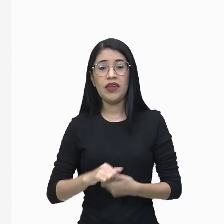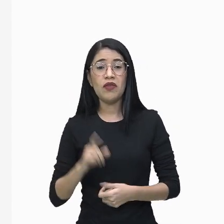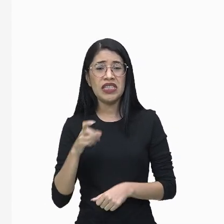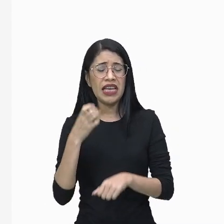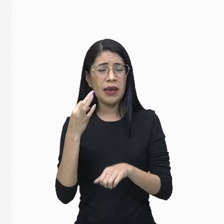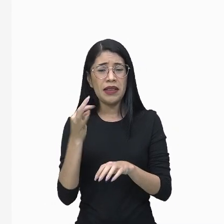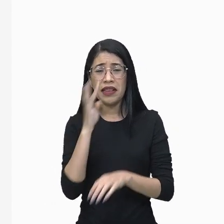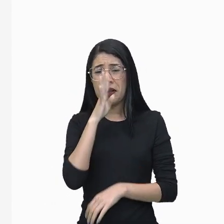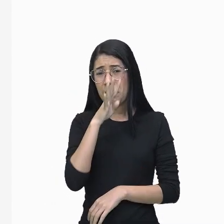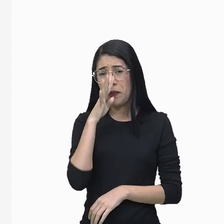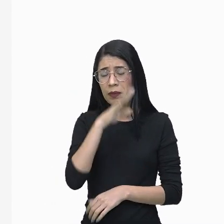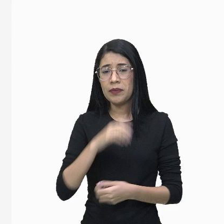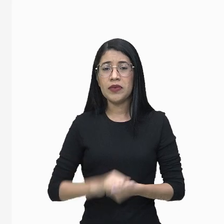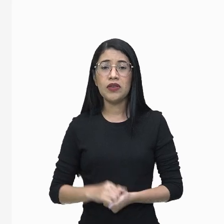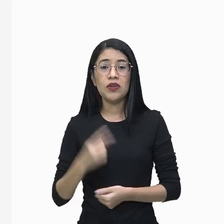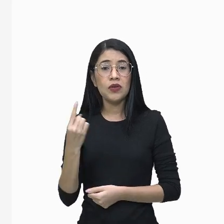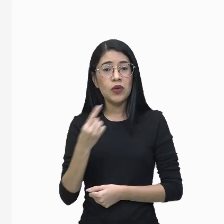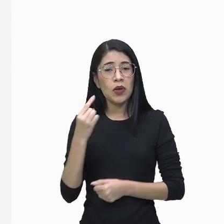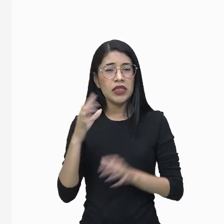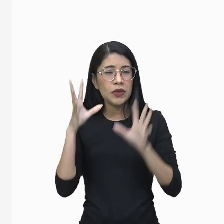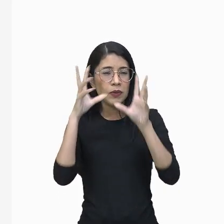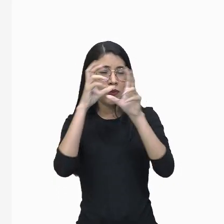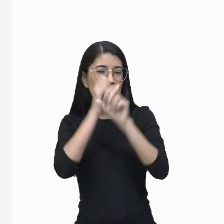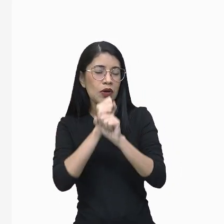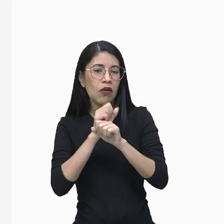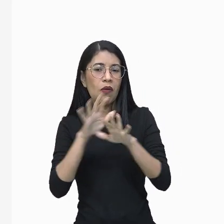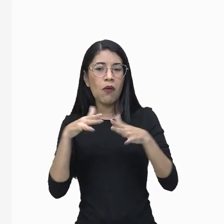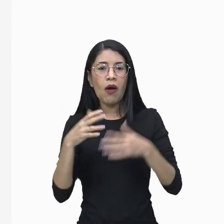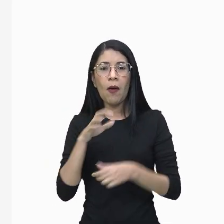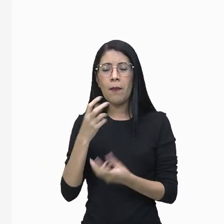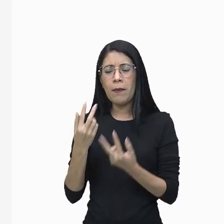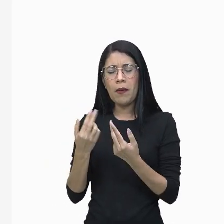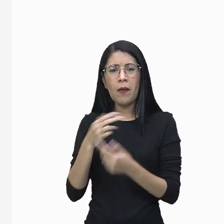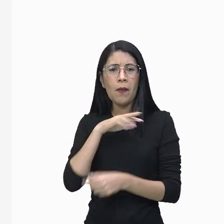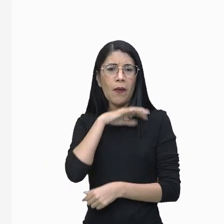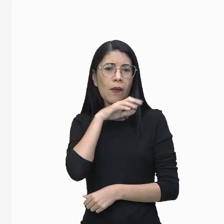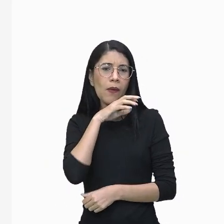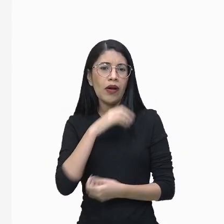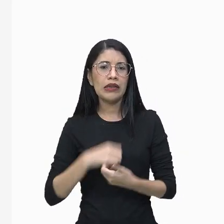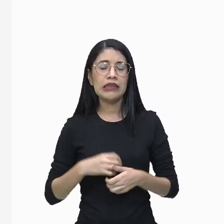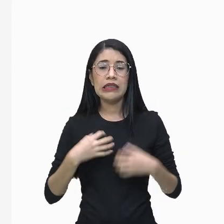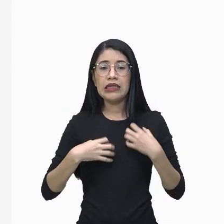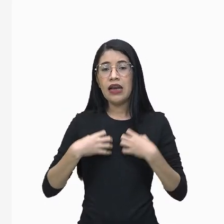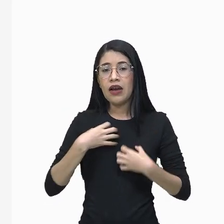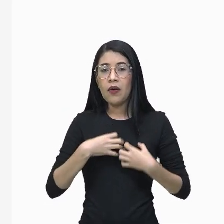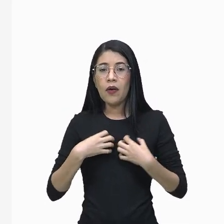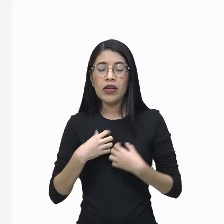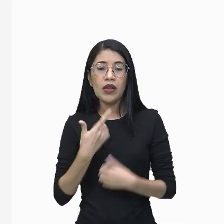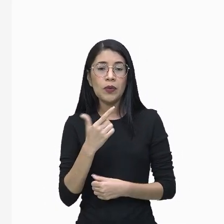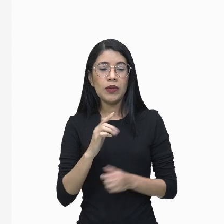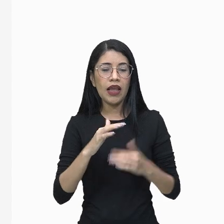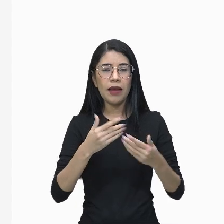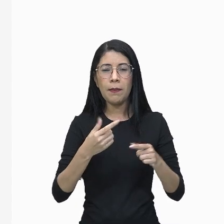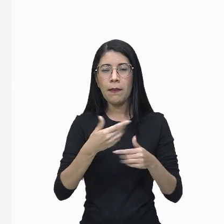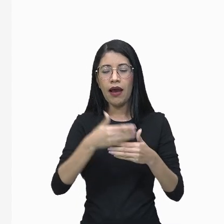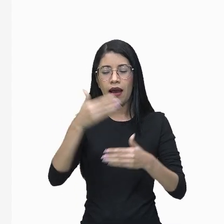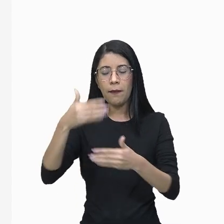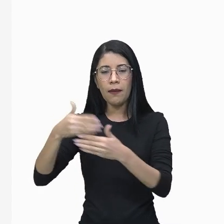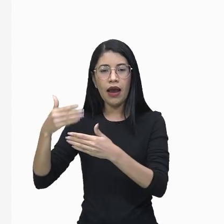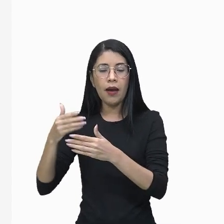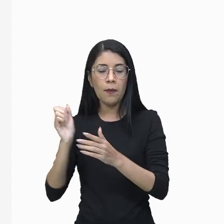duro, José. Sozinho no escuro, qual bicho do mato, sem teogonia, sem parede nua para